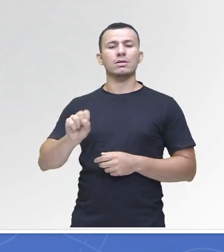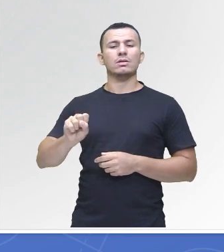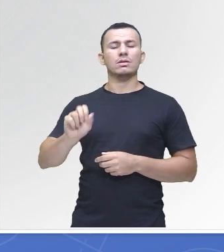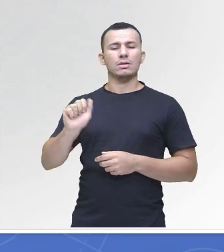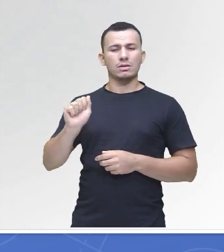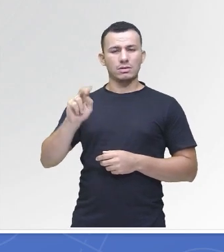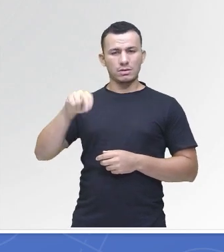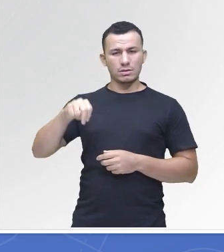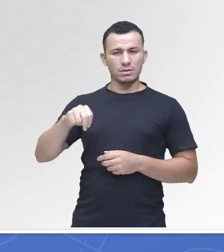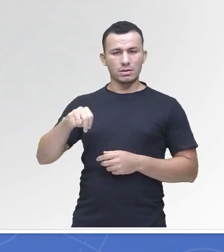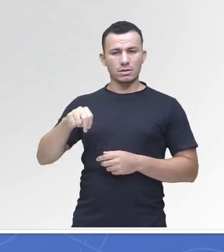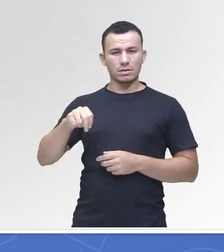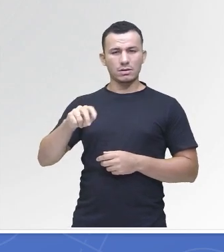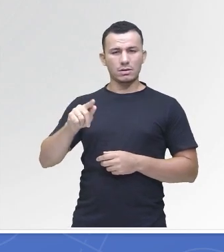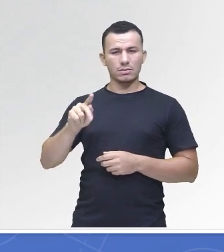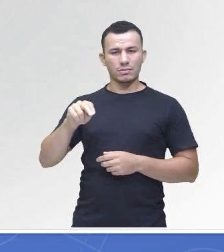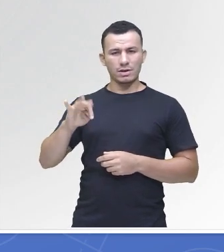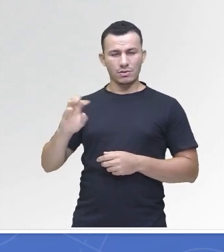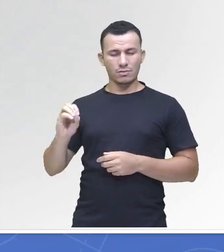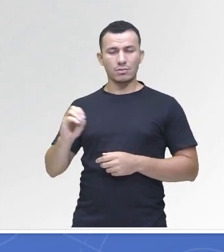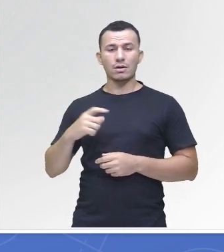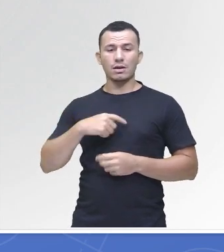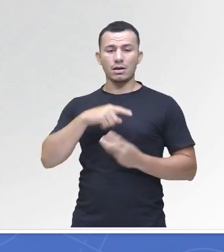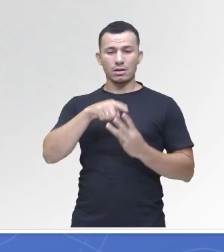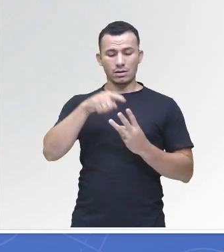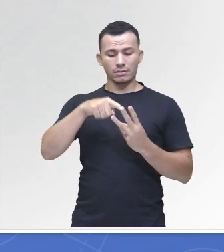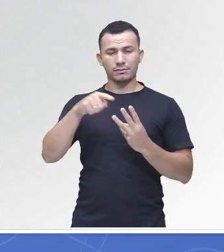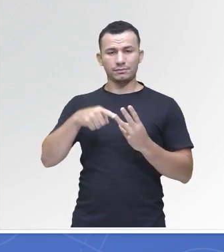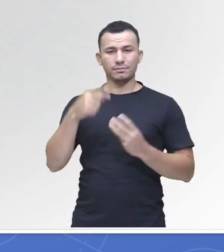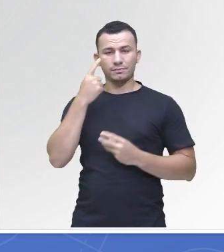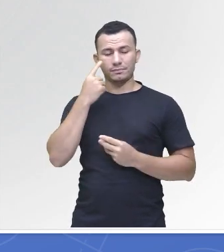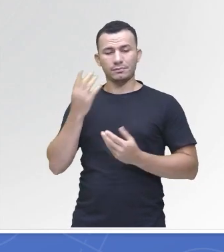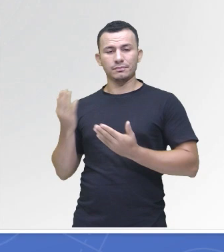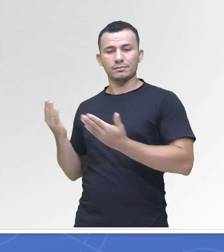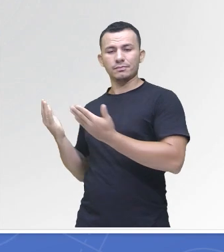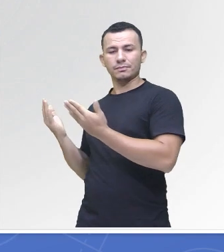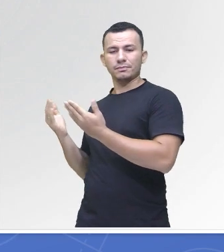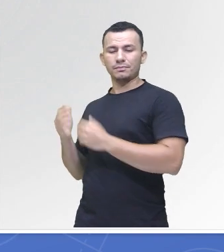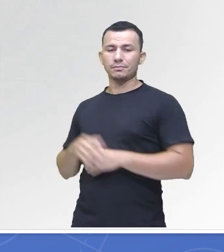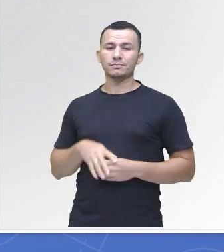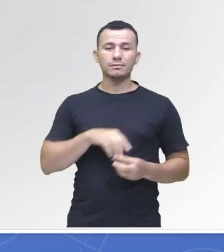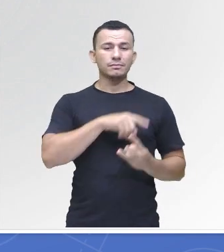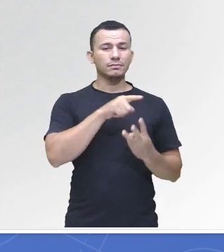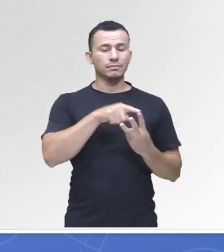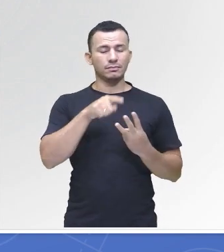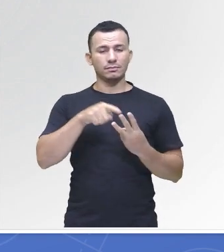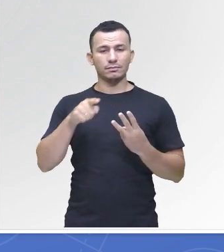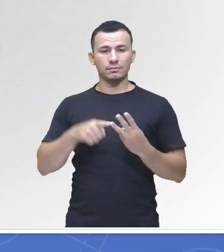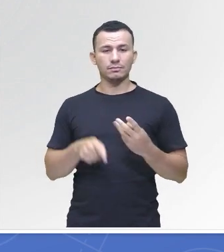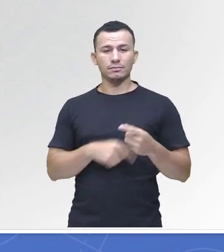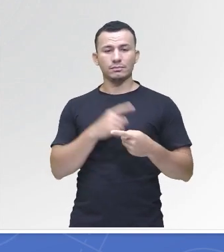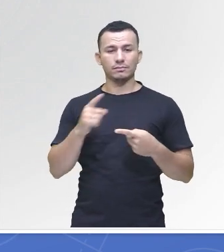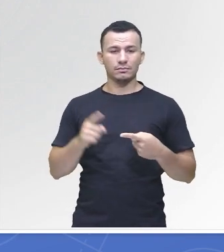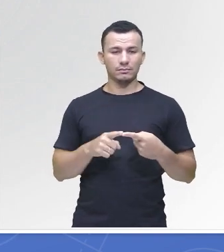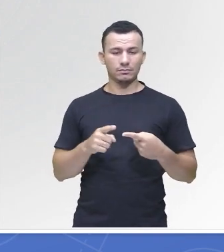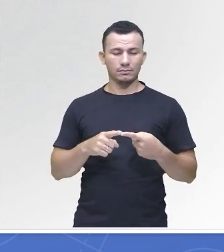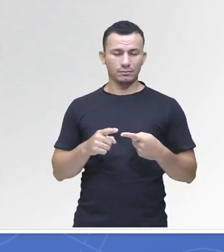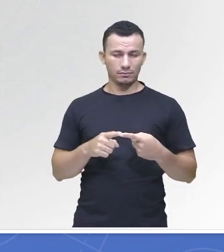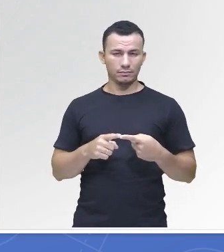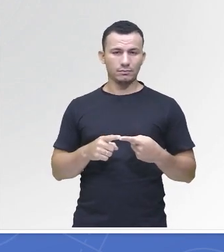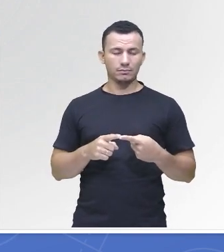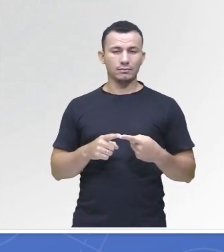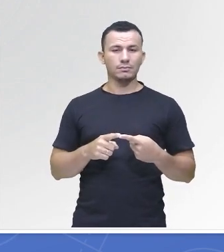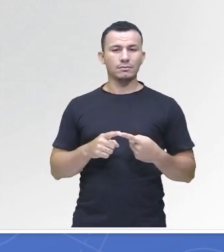3 tipos, tá? Então, no sistema circulatório, a gente encontra 3 tipos de vasos. Temos aqui